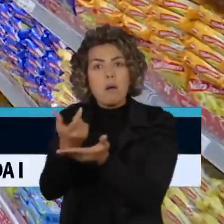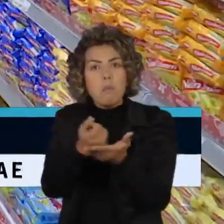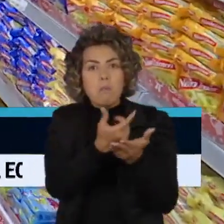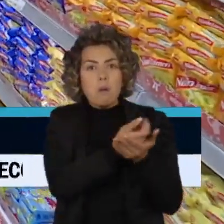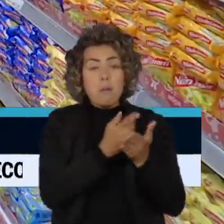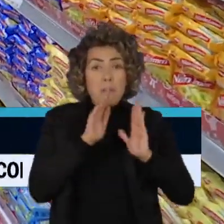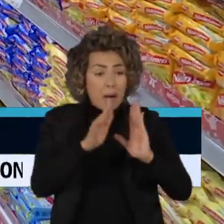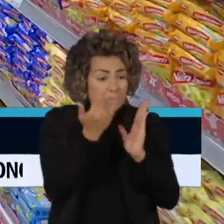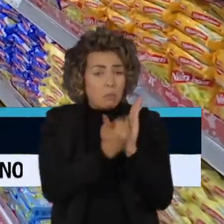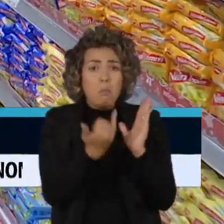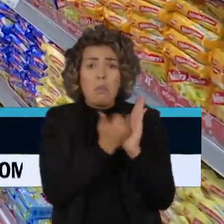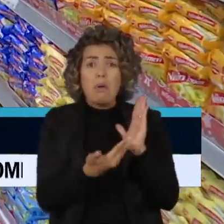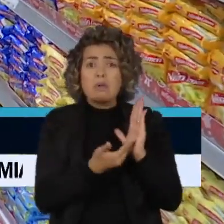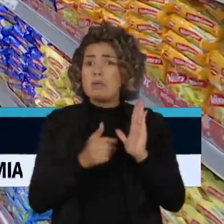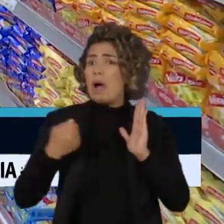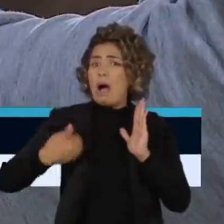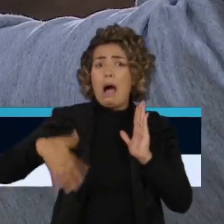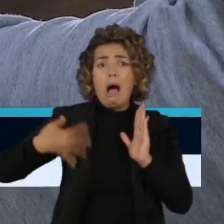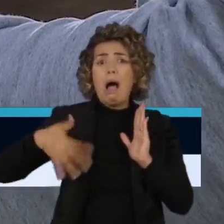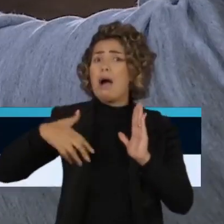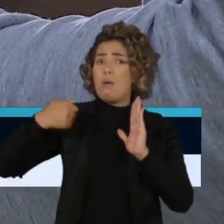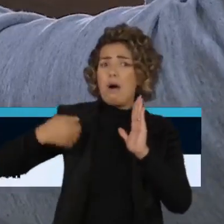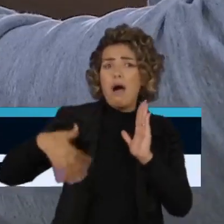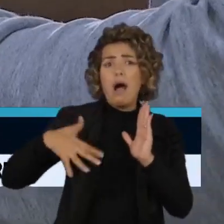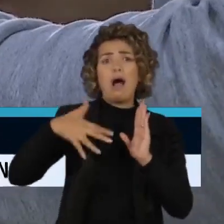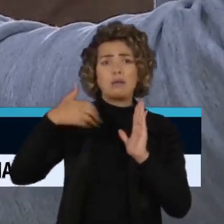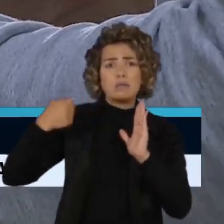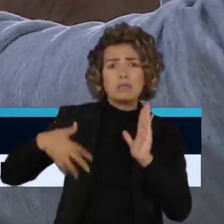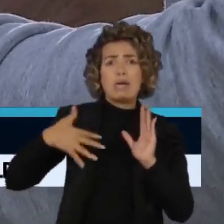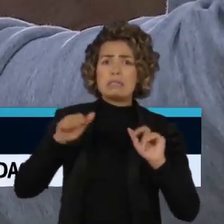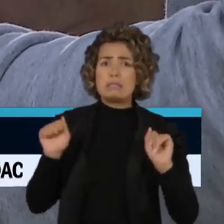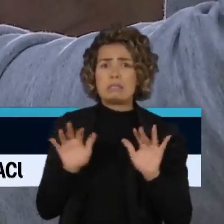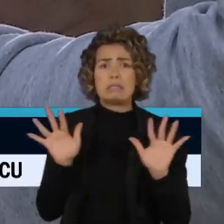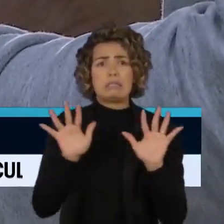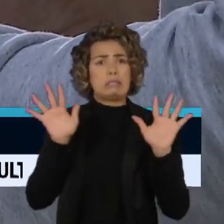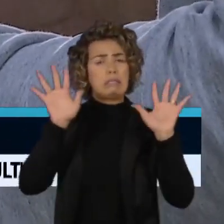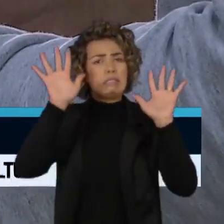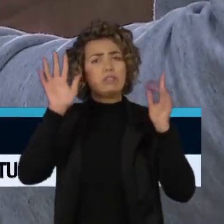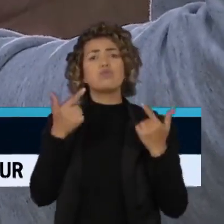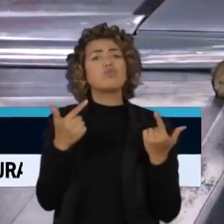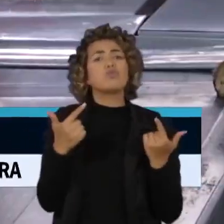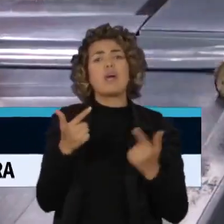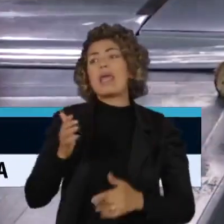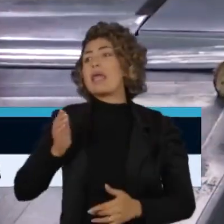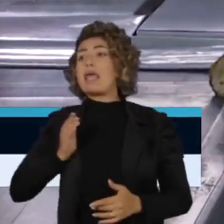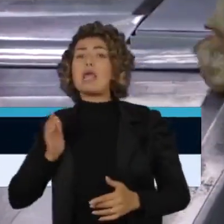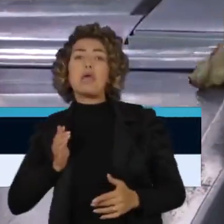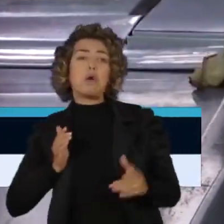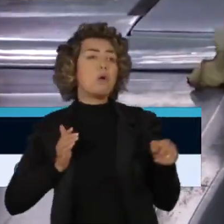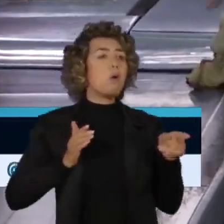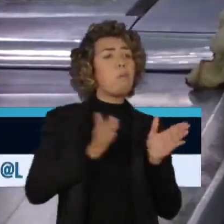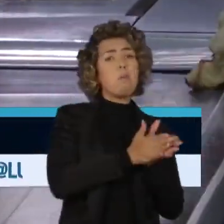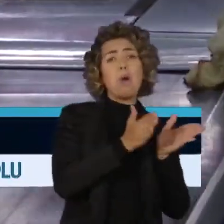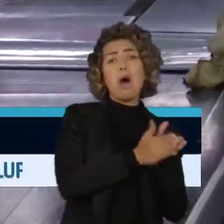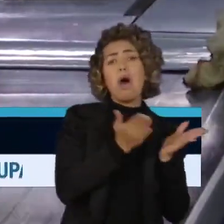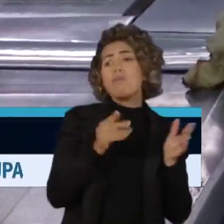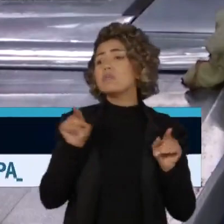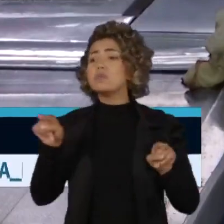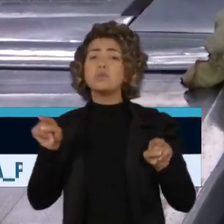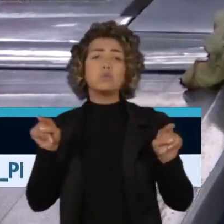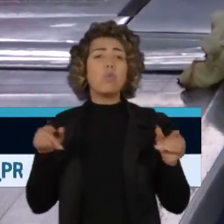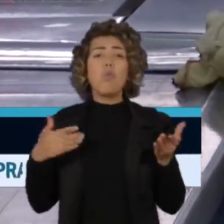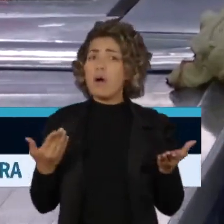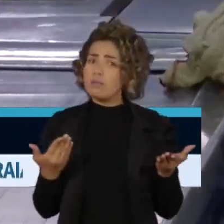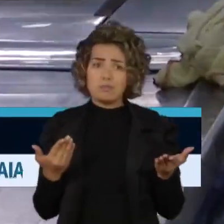deixam mais caro tudo que se compra eles não distinguem classe social ricos e pobres pagam os mesmos valores O